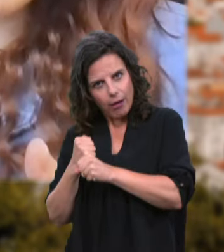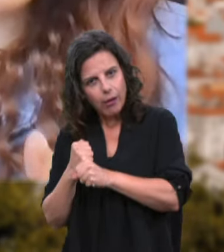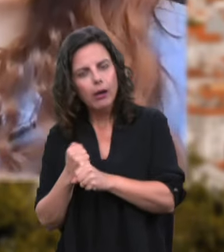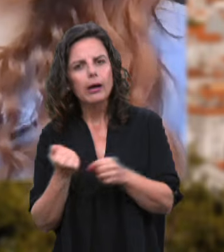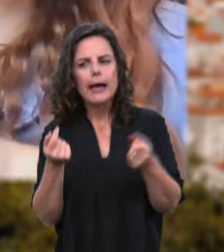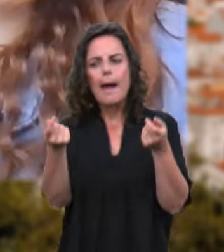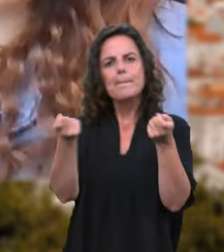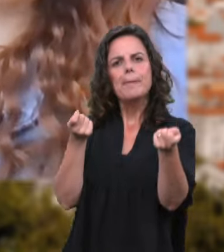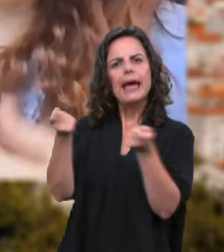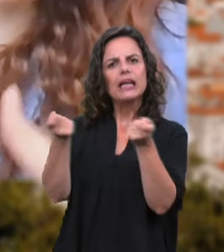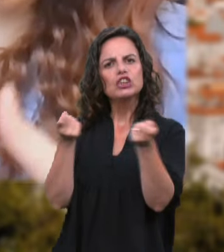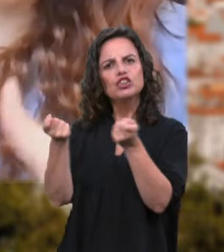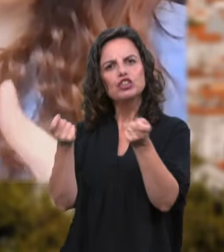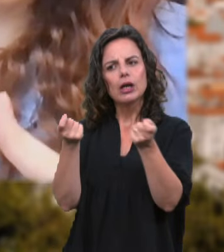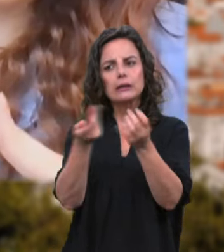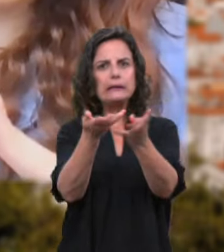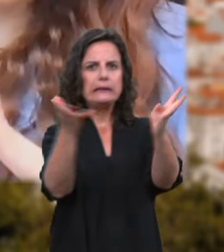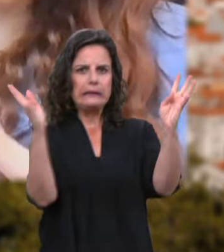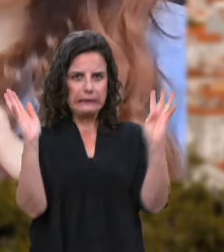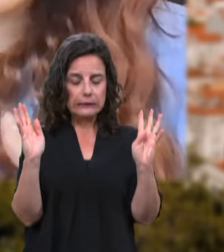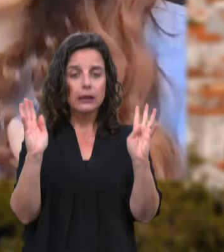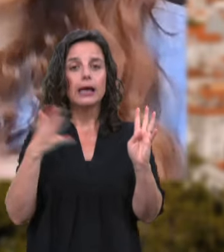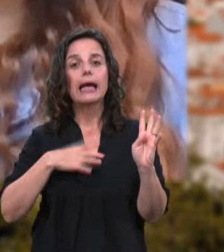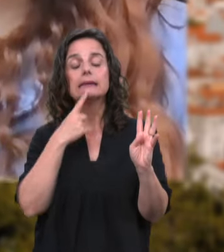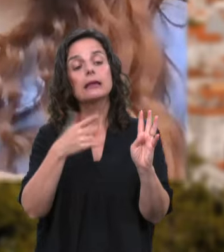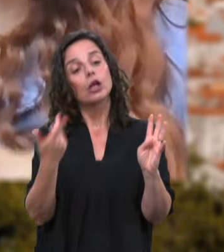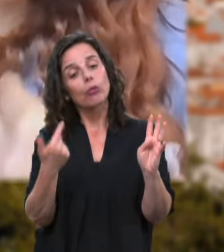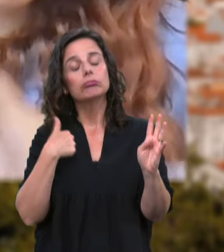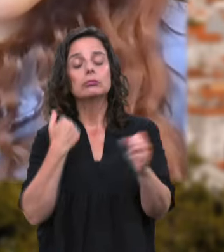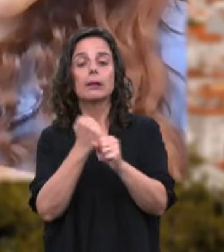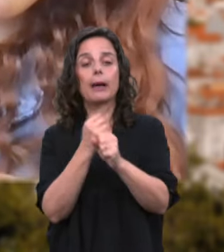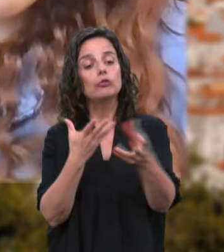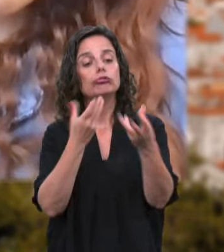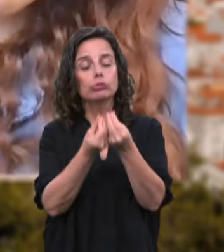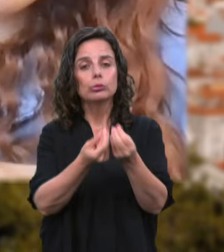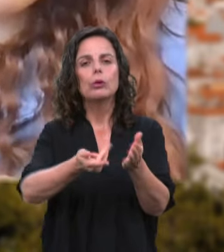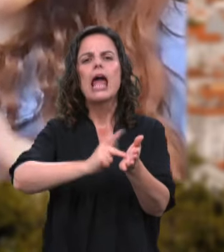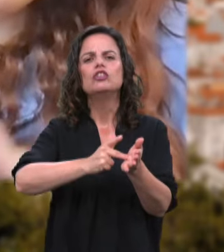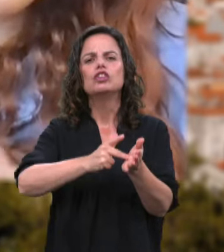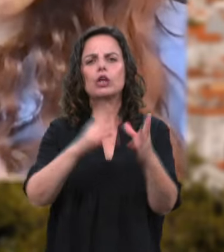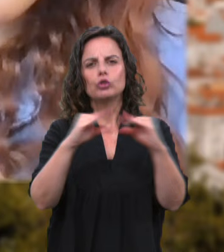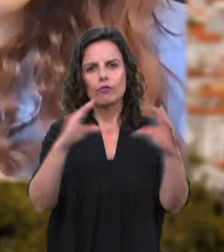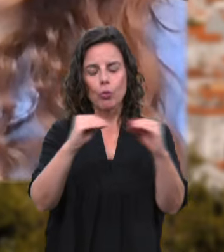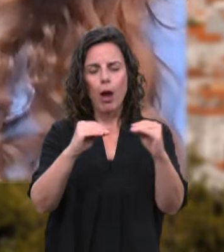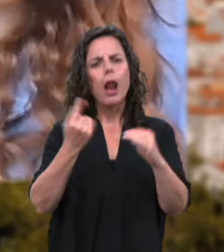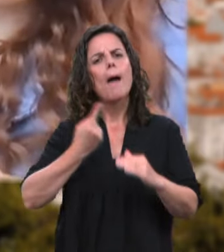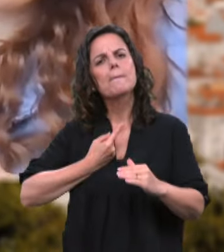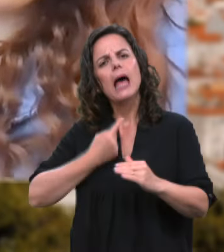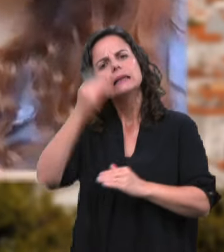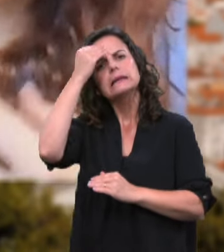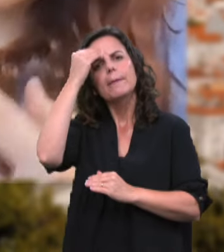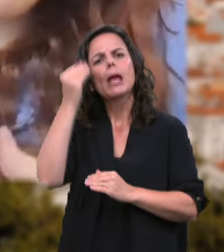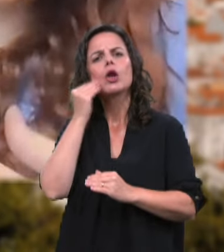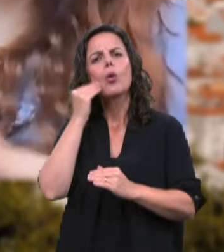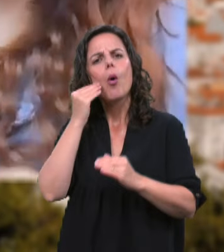Product Manager, o que significa que eu trabalhava com muitos engenheiros de software. E embora eu não tenha de saber programar,